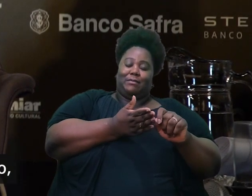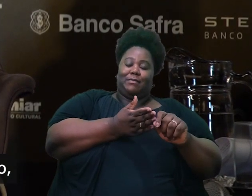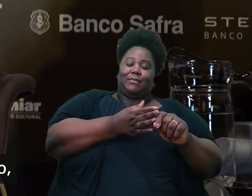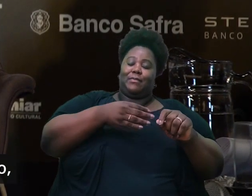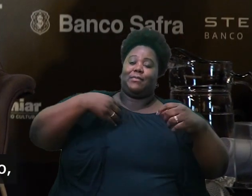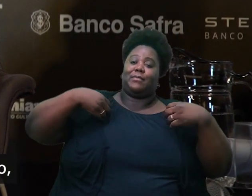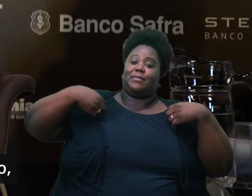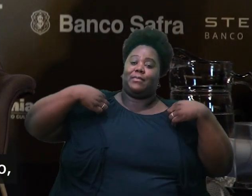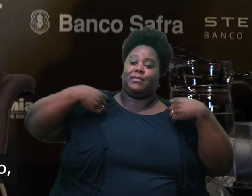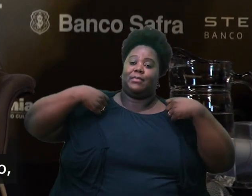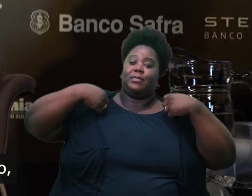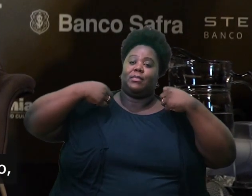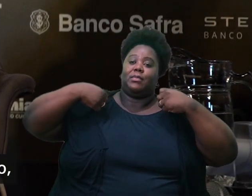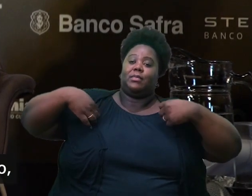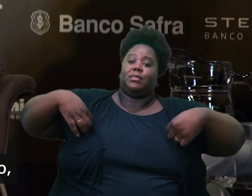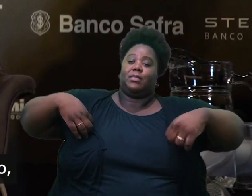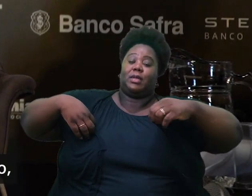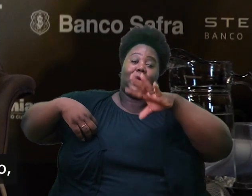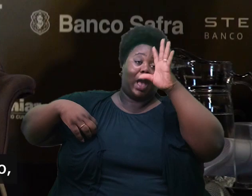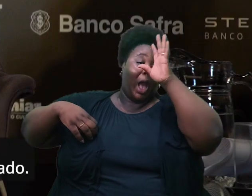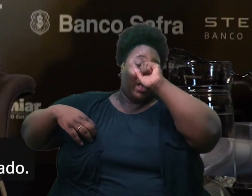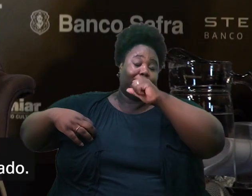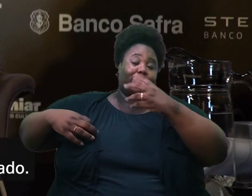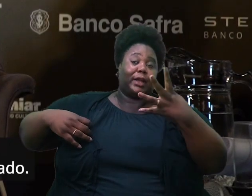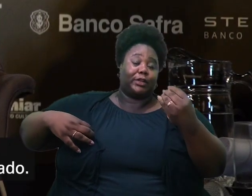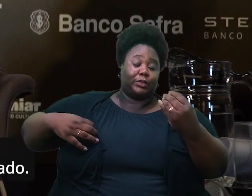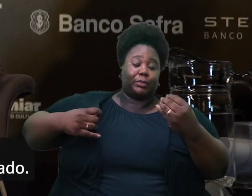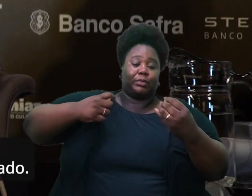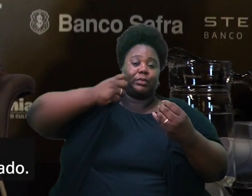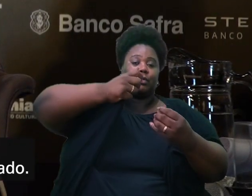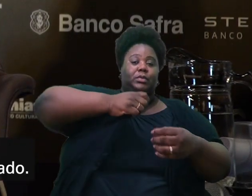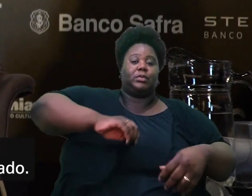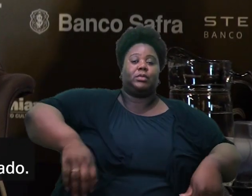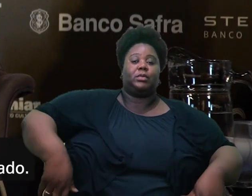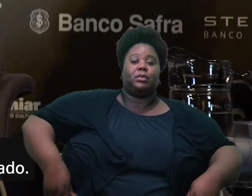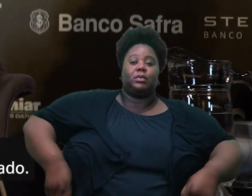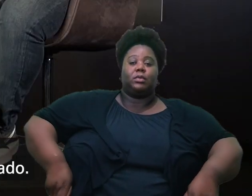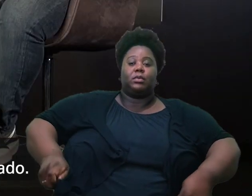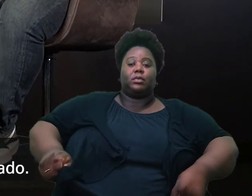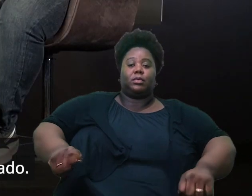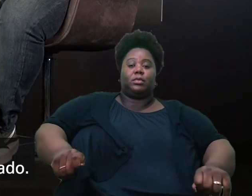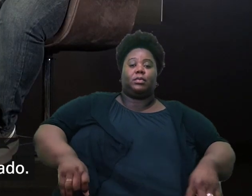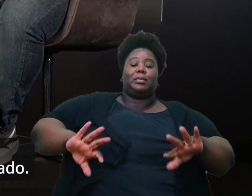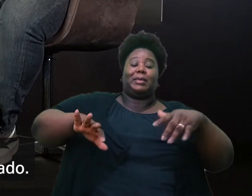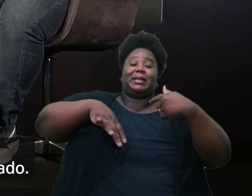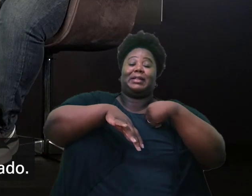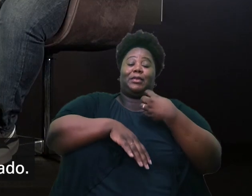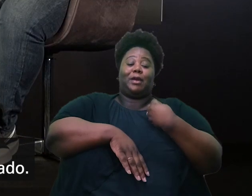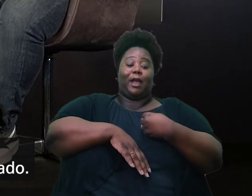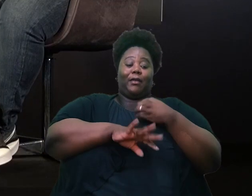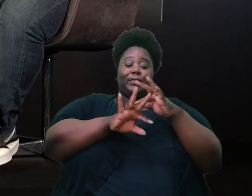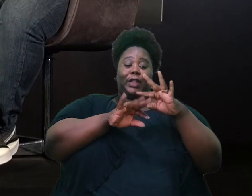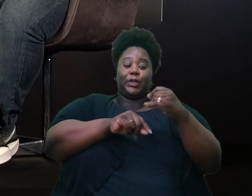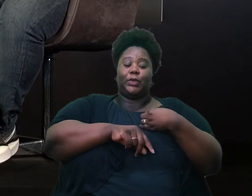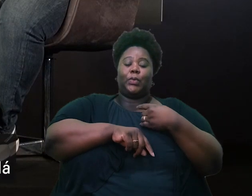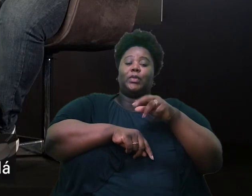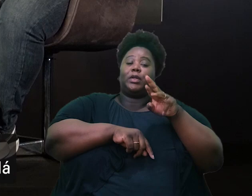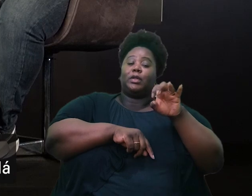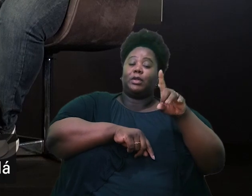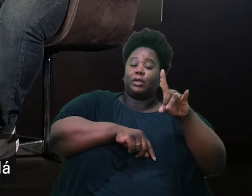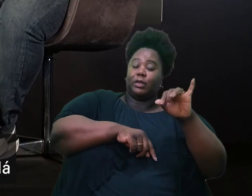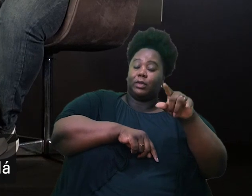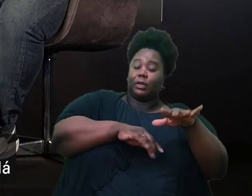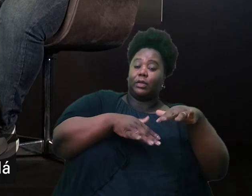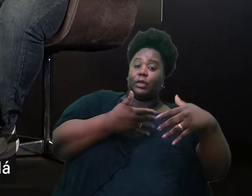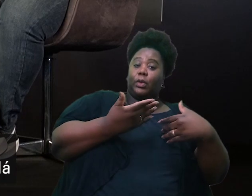Né? E te digo uma coisa, aprendi muito. Mesmo eu sendo toda a minha vida do reinado, quando